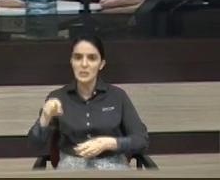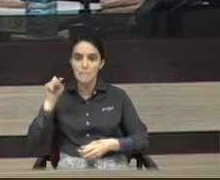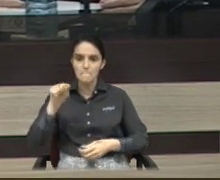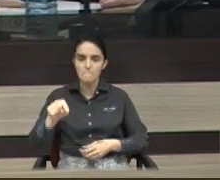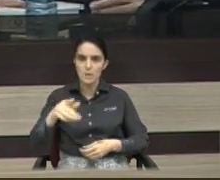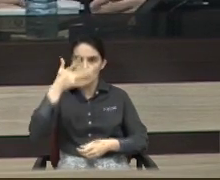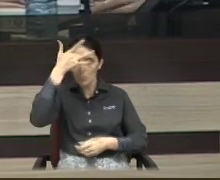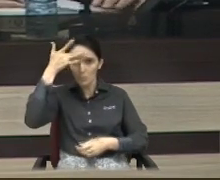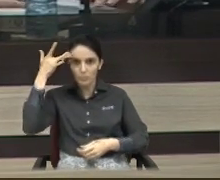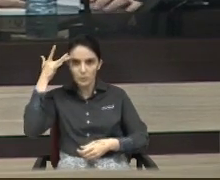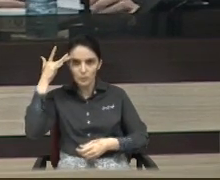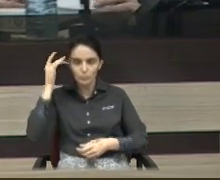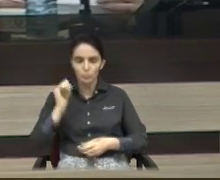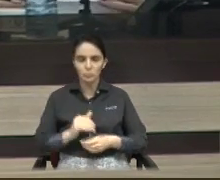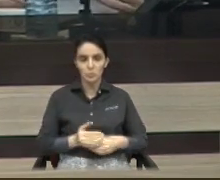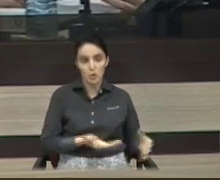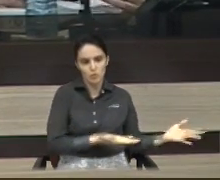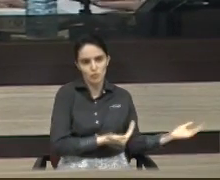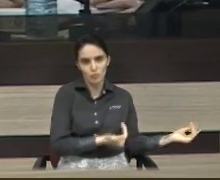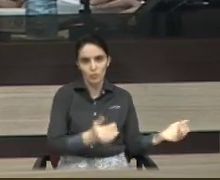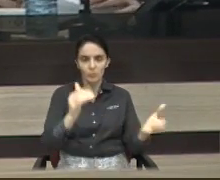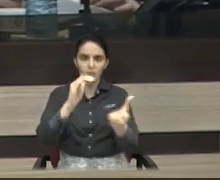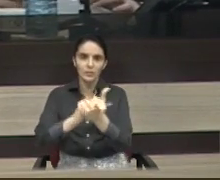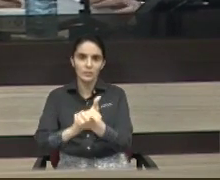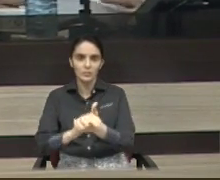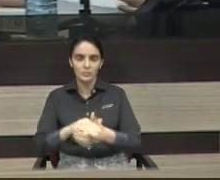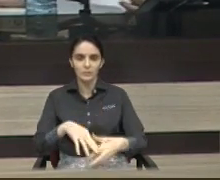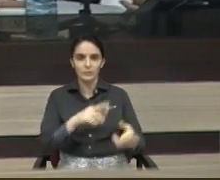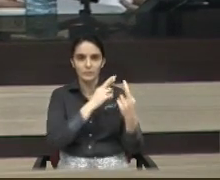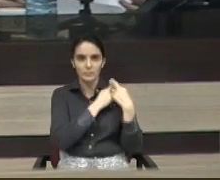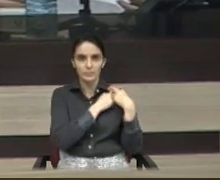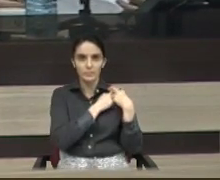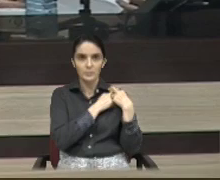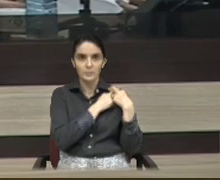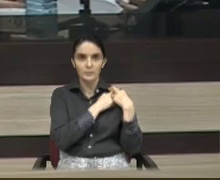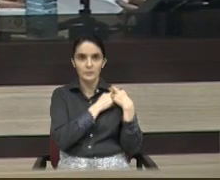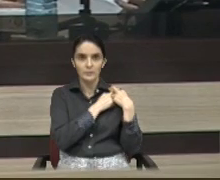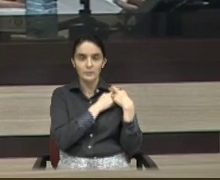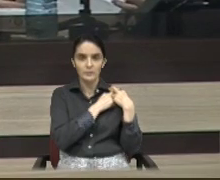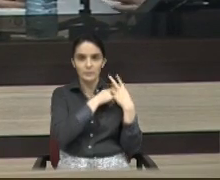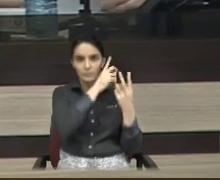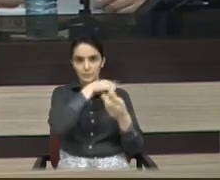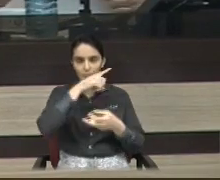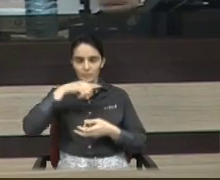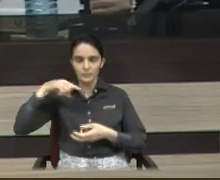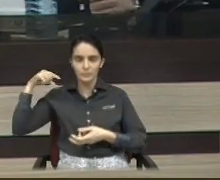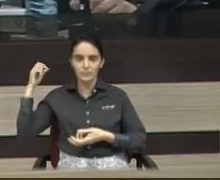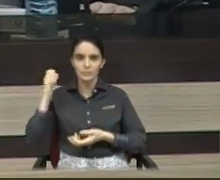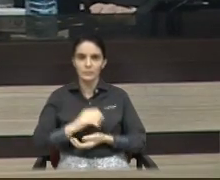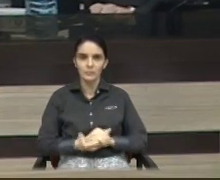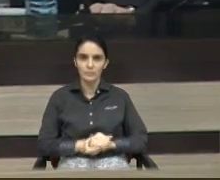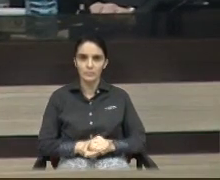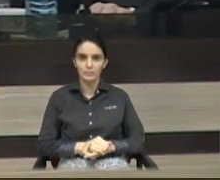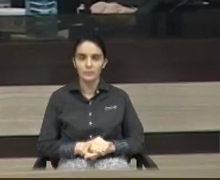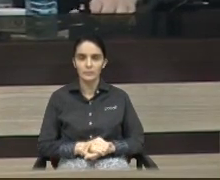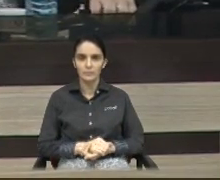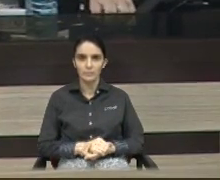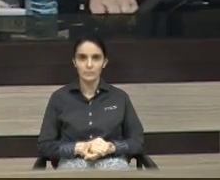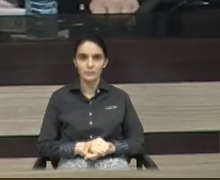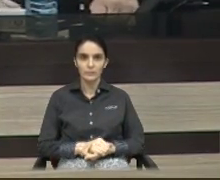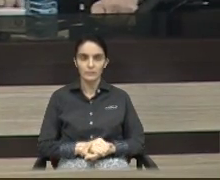jovens e casais no município de Limeira. Autora, vereadora, doutora Mayra Costa.